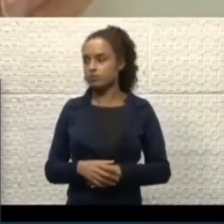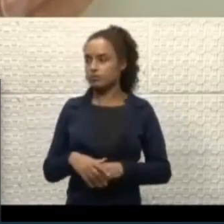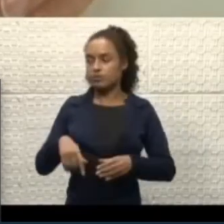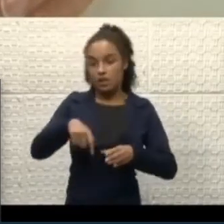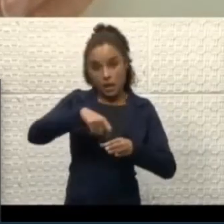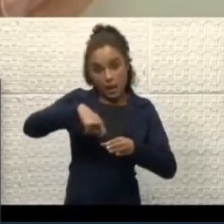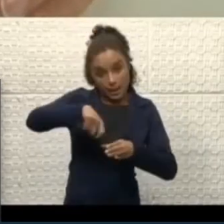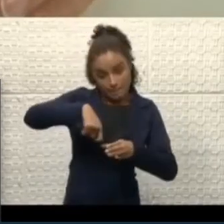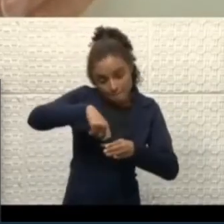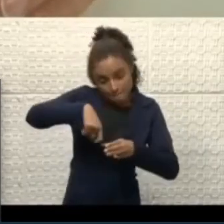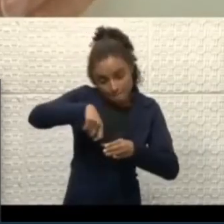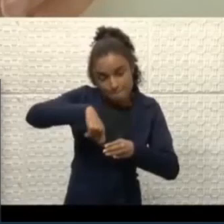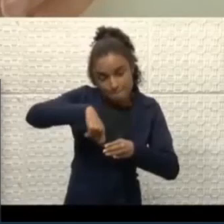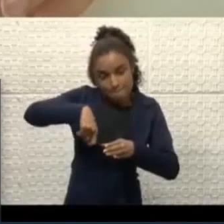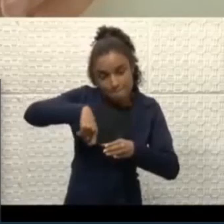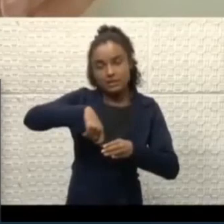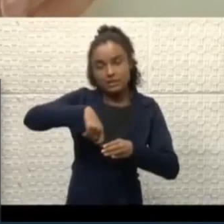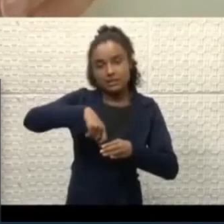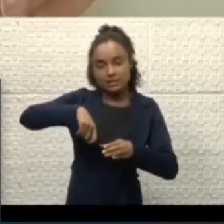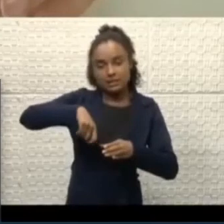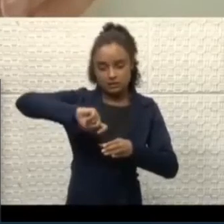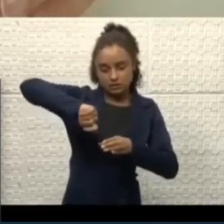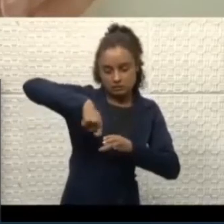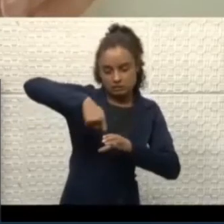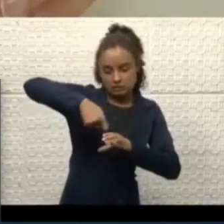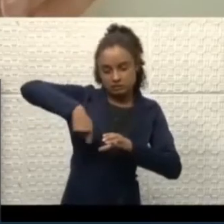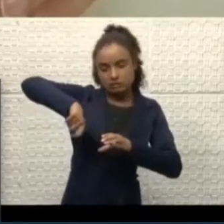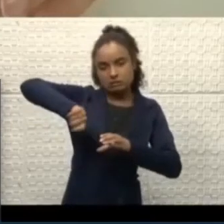Então, misture bem, retire esse material que está na borda,